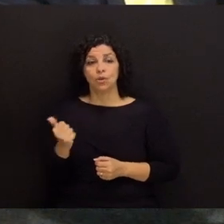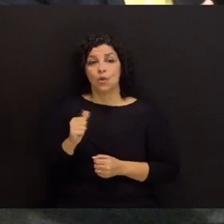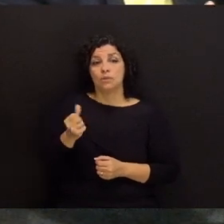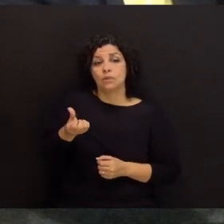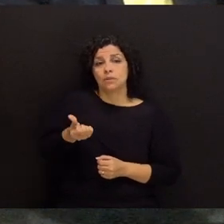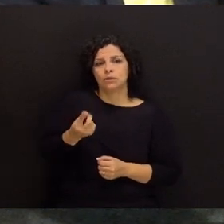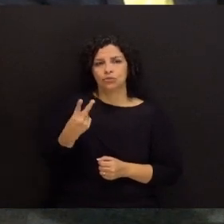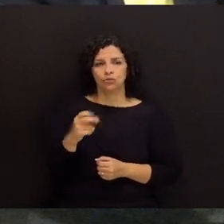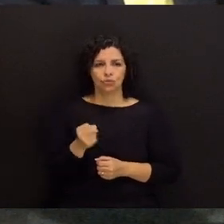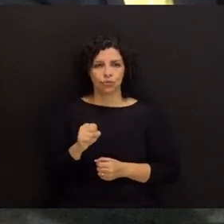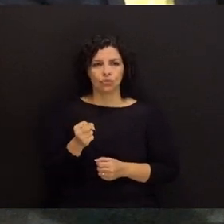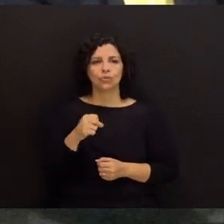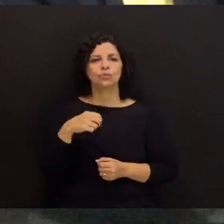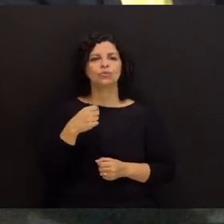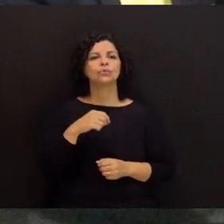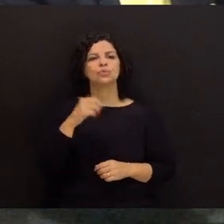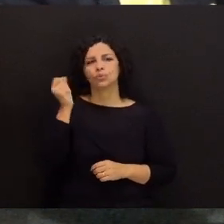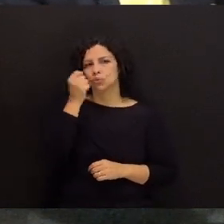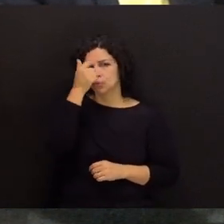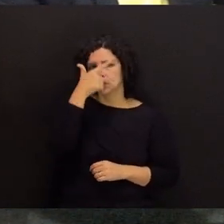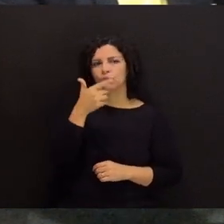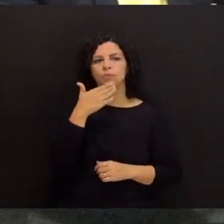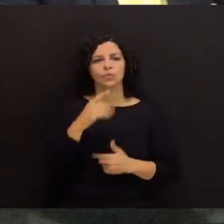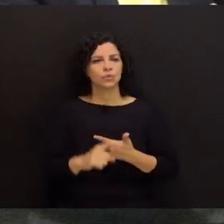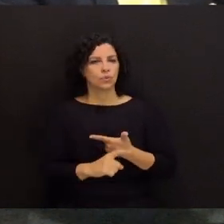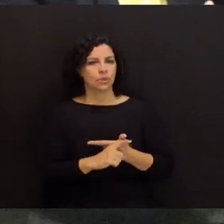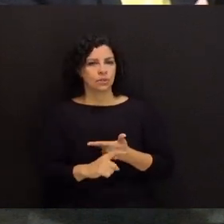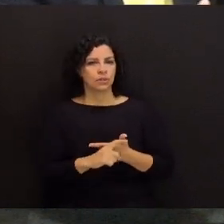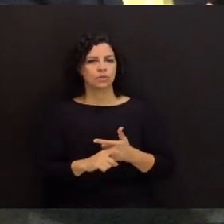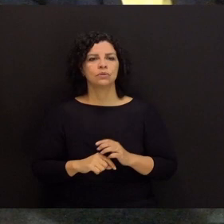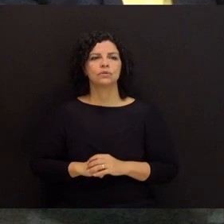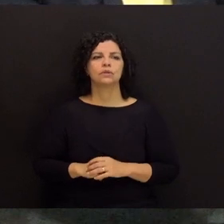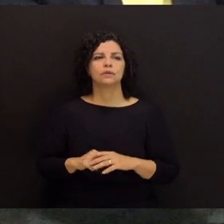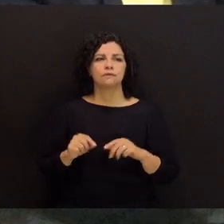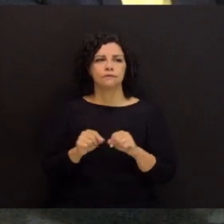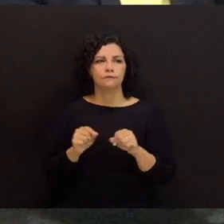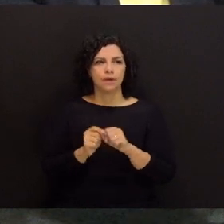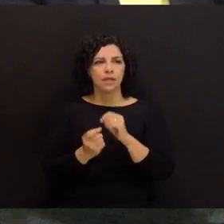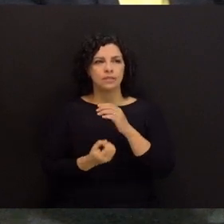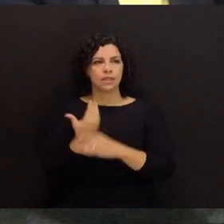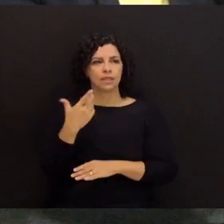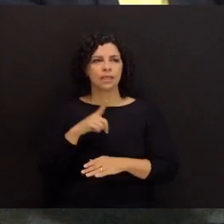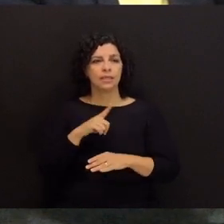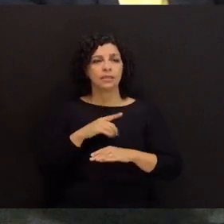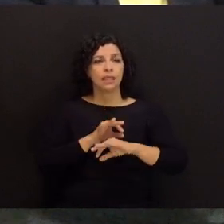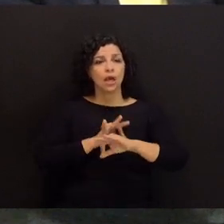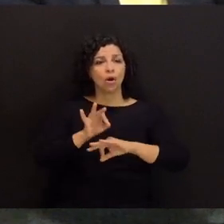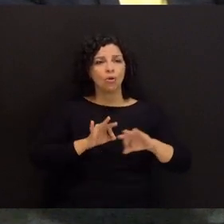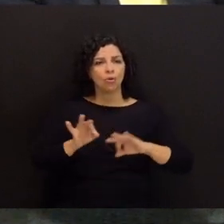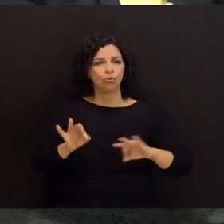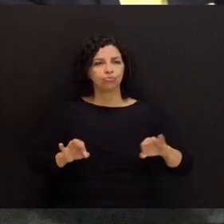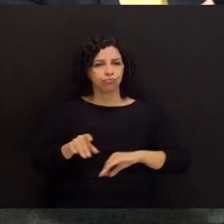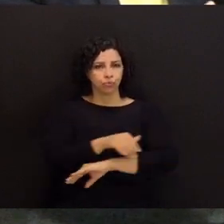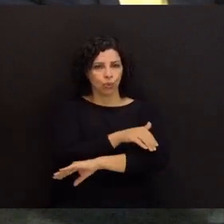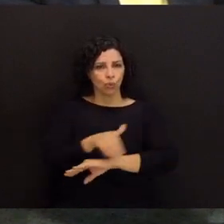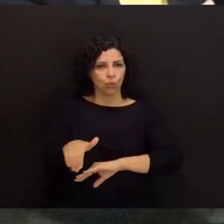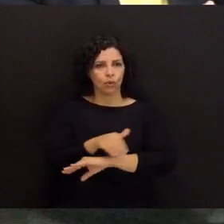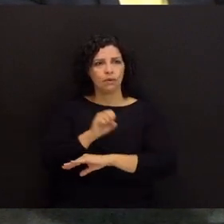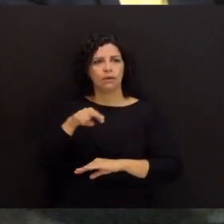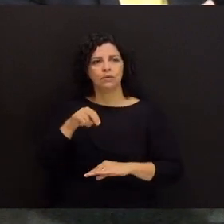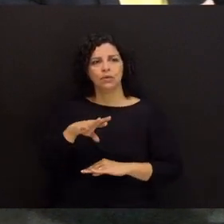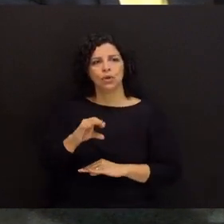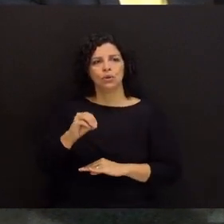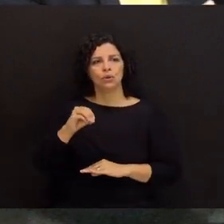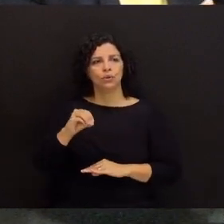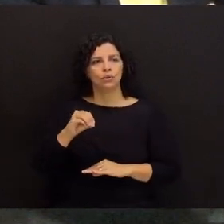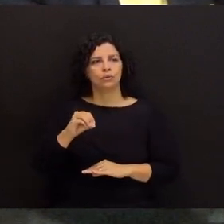do vereador Silvio Santos ao executivo que realiza implantação de super extensão da Rua Antônio de